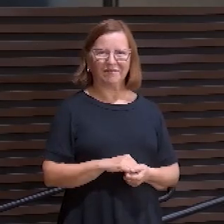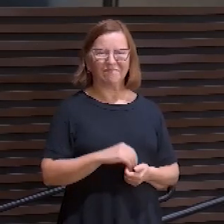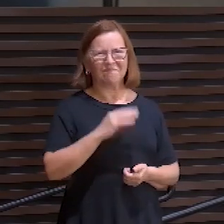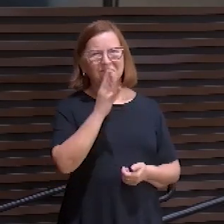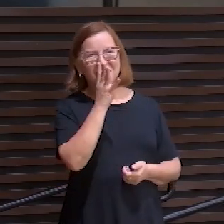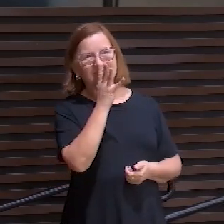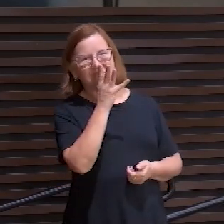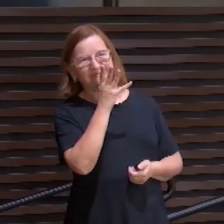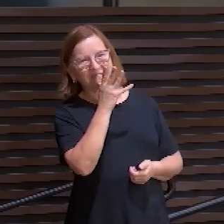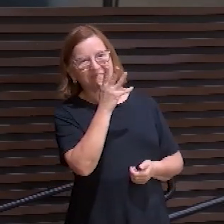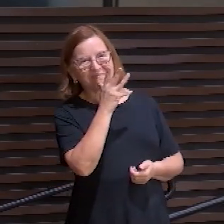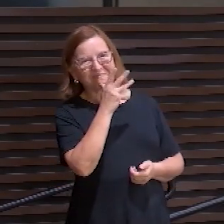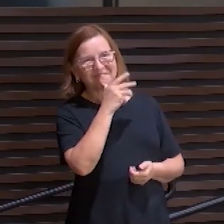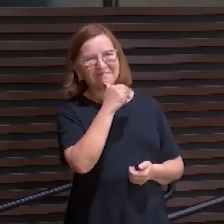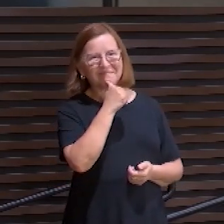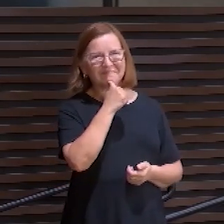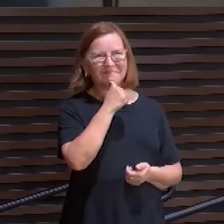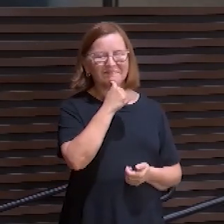morosos,